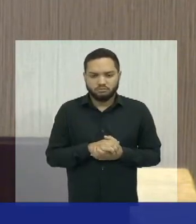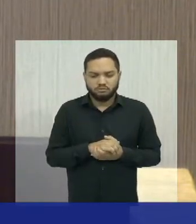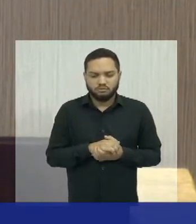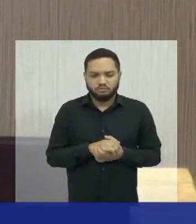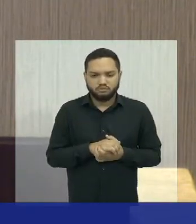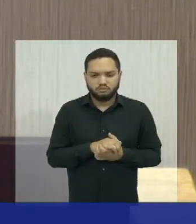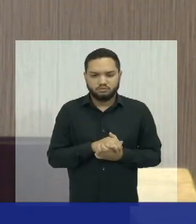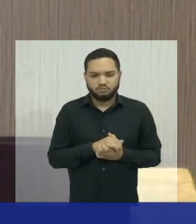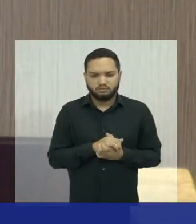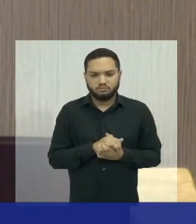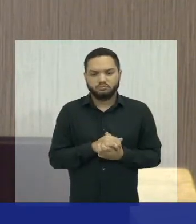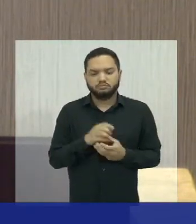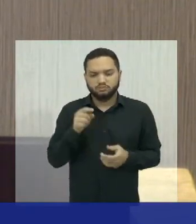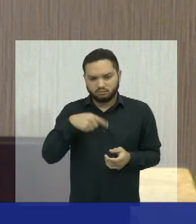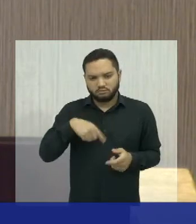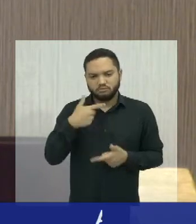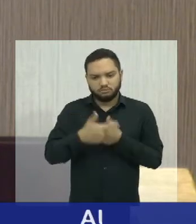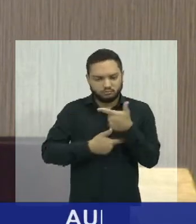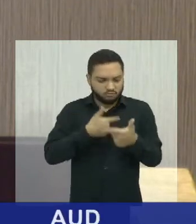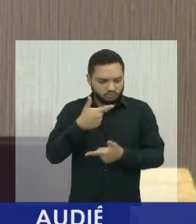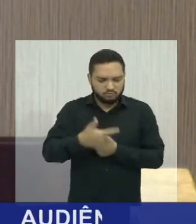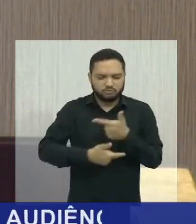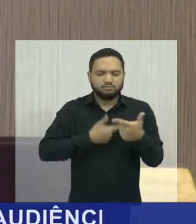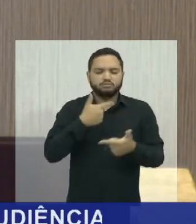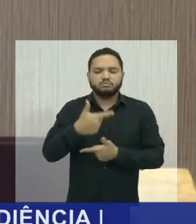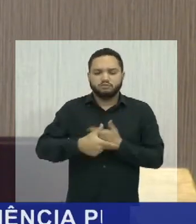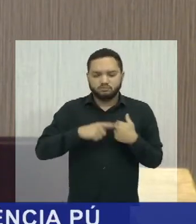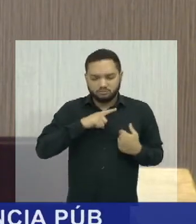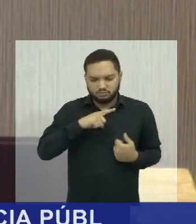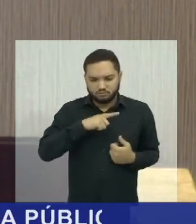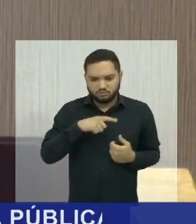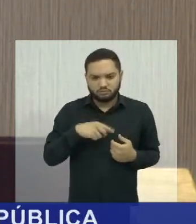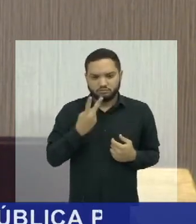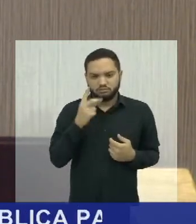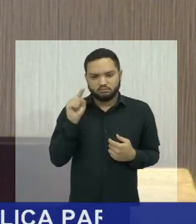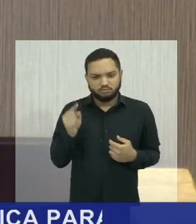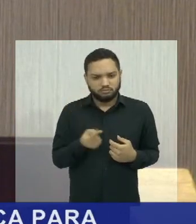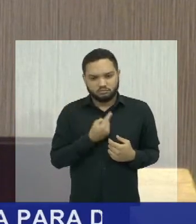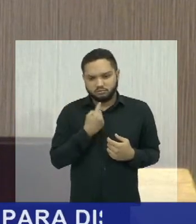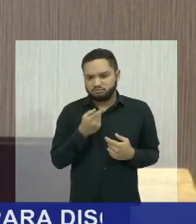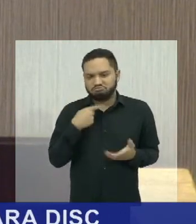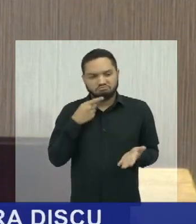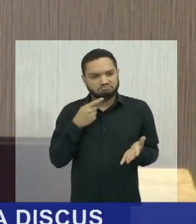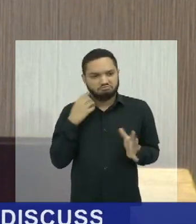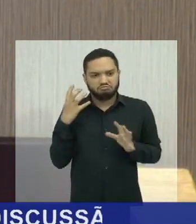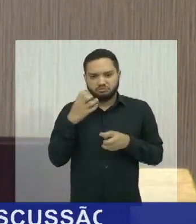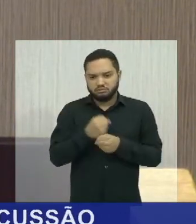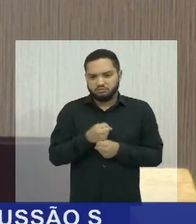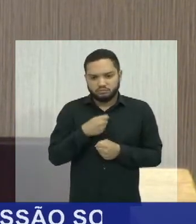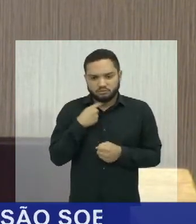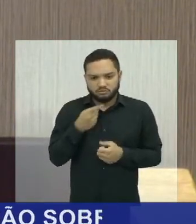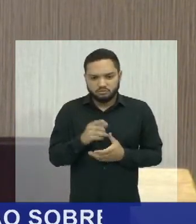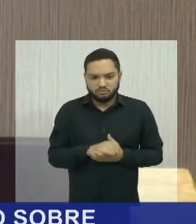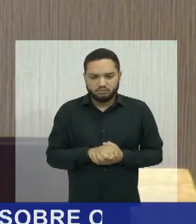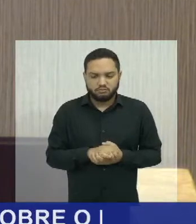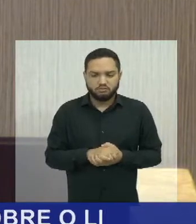Então, nós trabalhamos muito. Mas, infelizmente, esses 2 milhões não chegou na nossa conta.